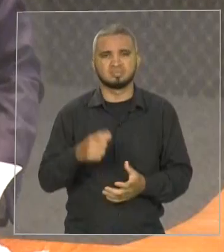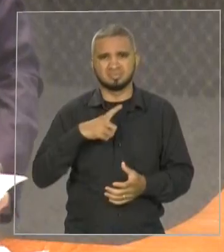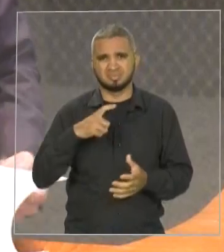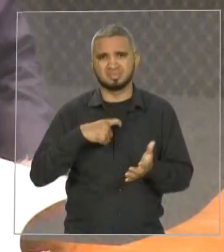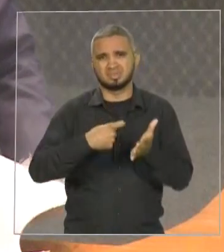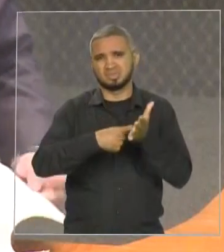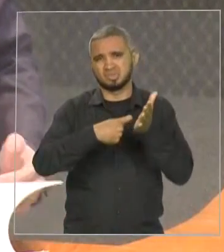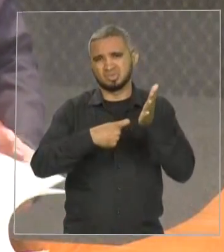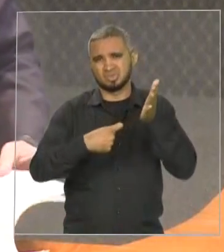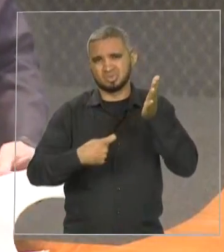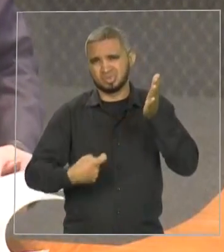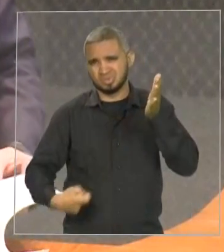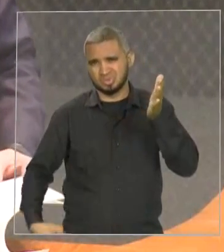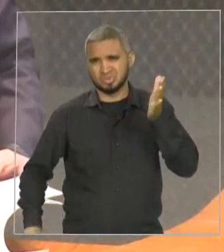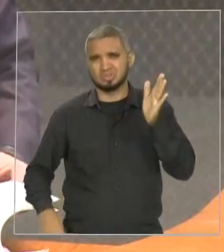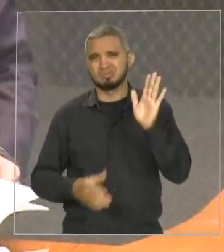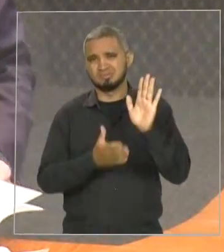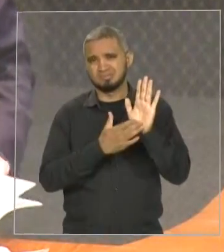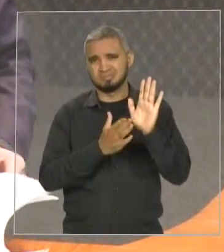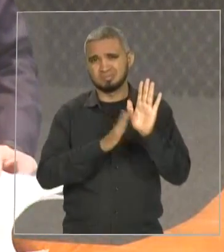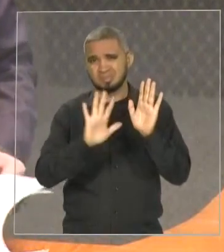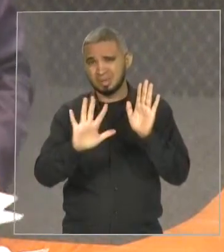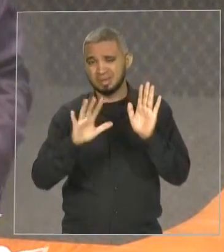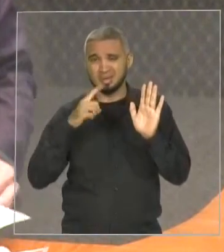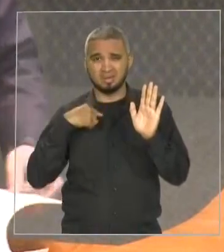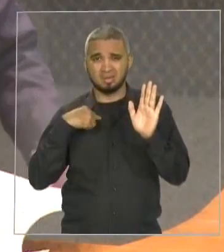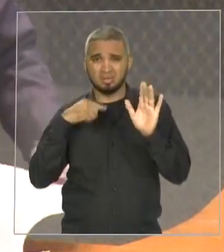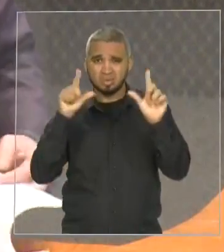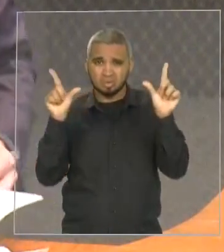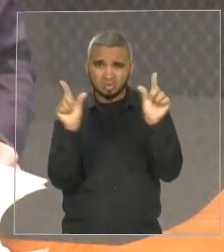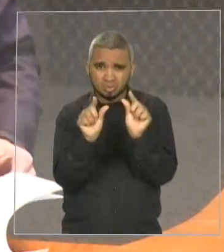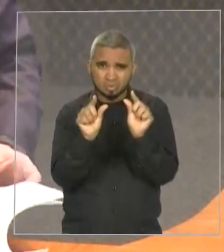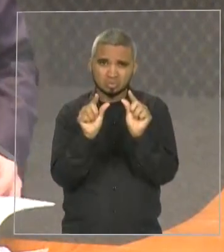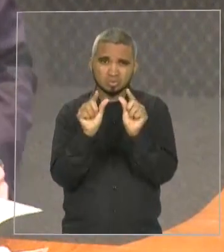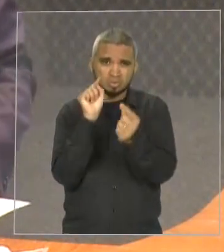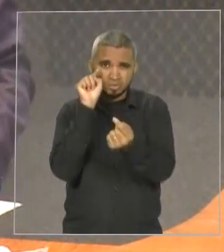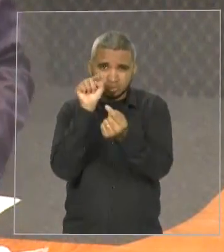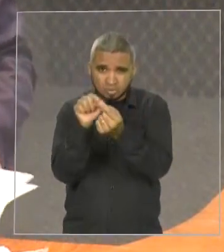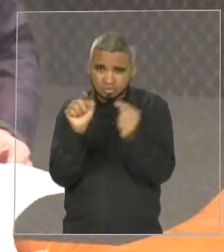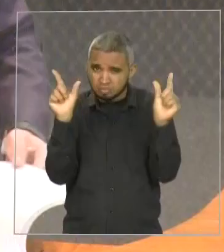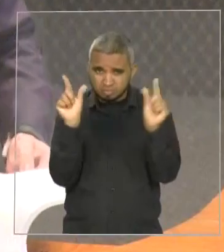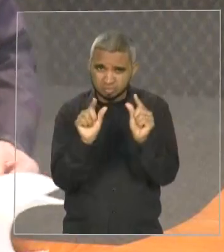grande, e que eu vou aos pontos de forma bastante objetiva.